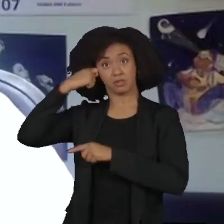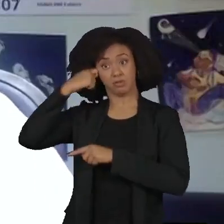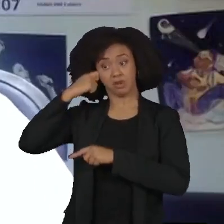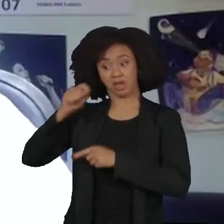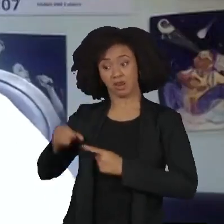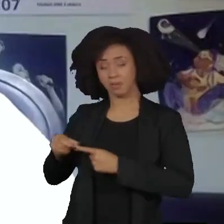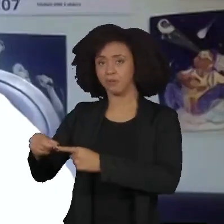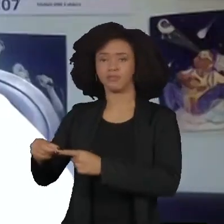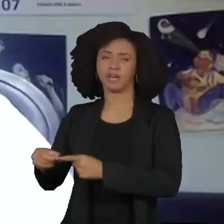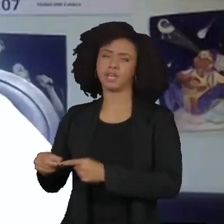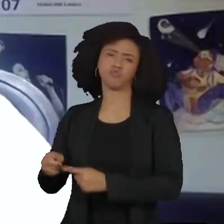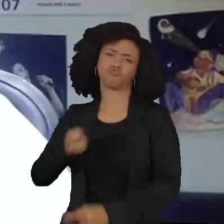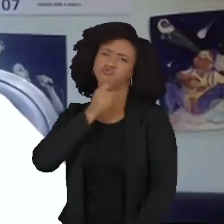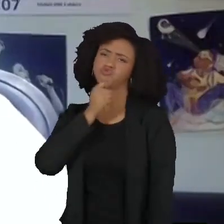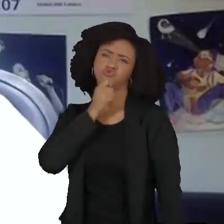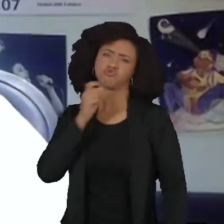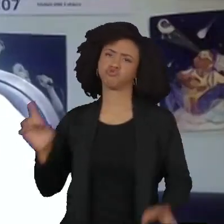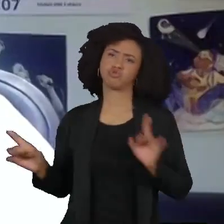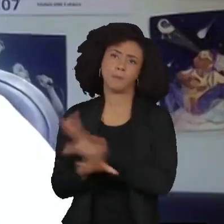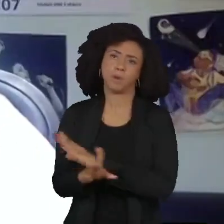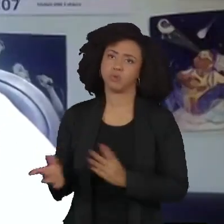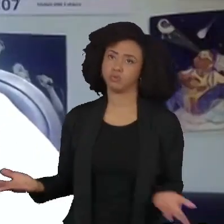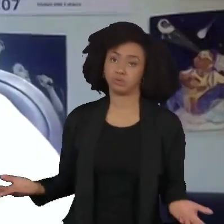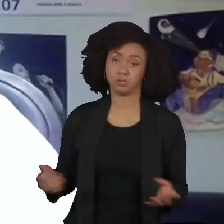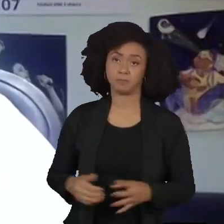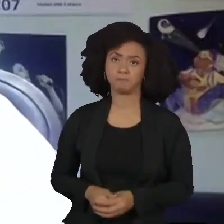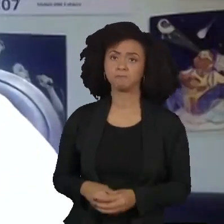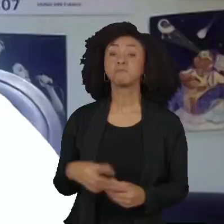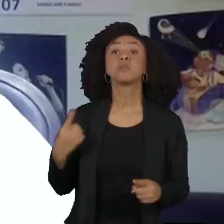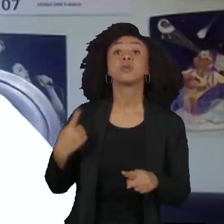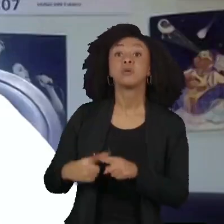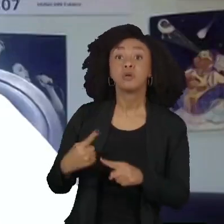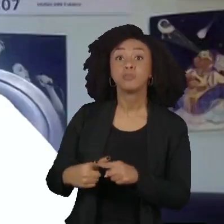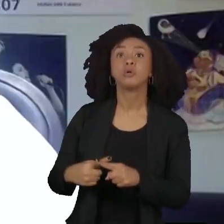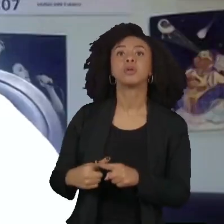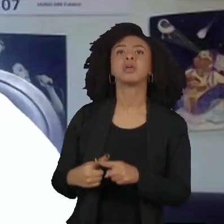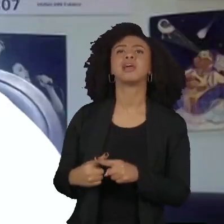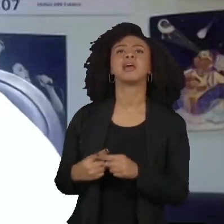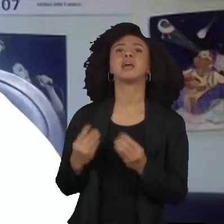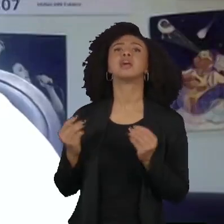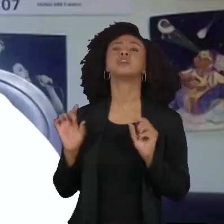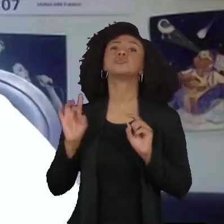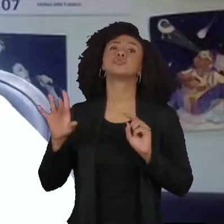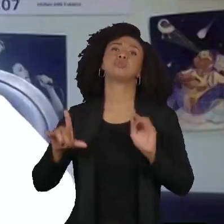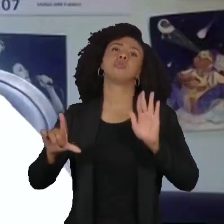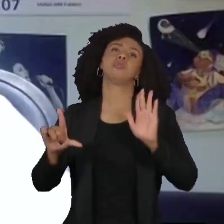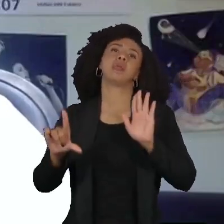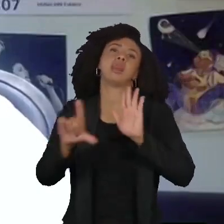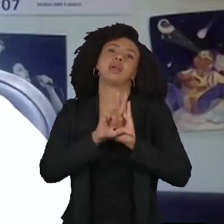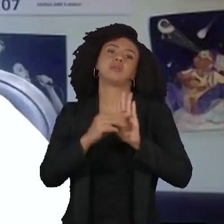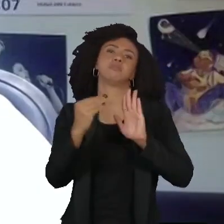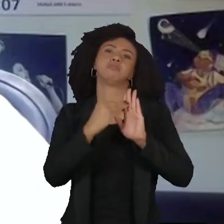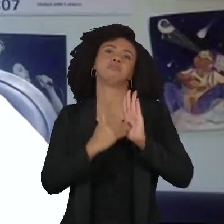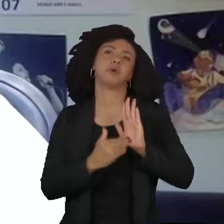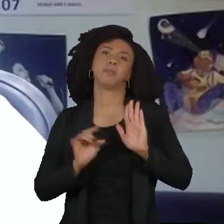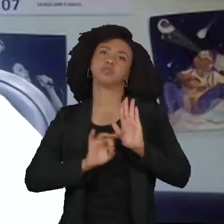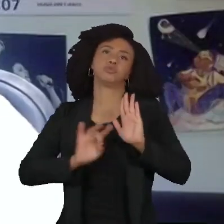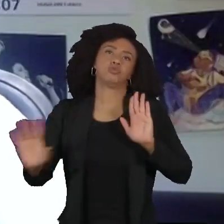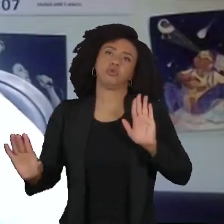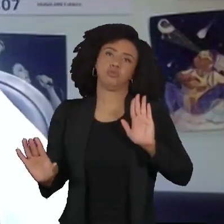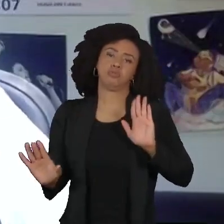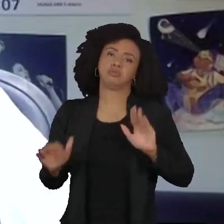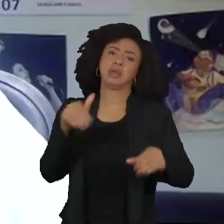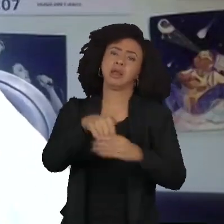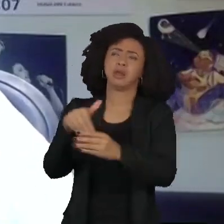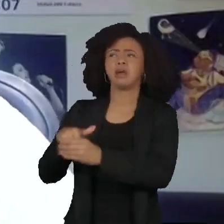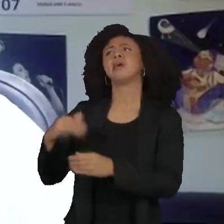A democracia para essa população negra da periferia, ela é meramente formal, é você ir votar e pronto, né? Ter só o processo eleitoral,